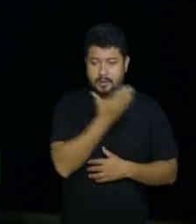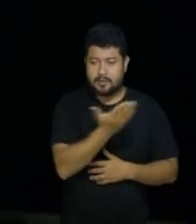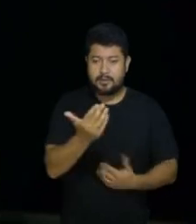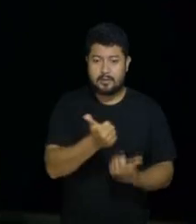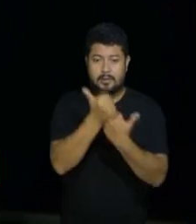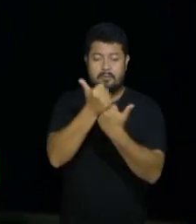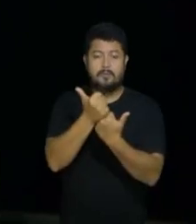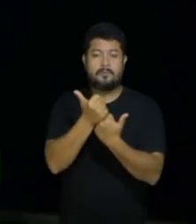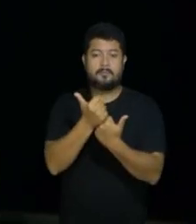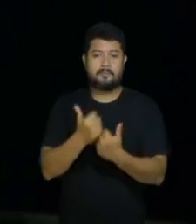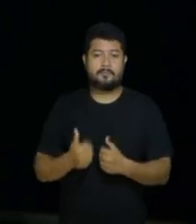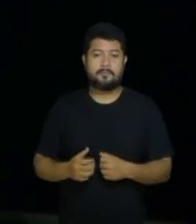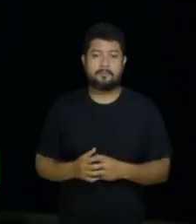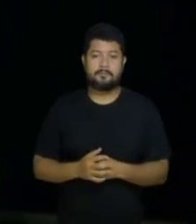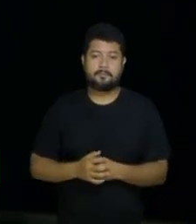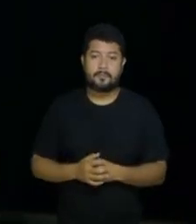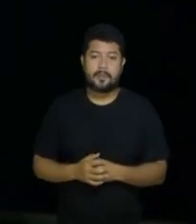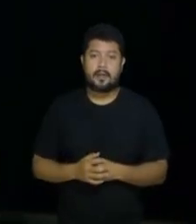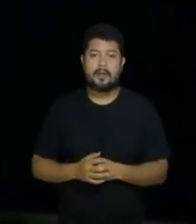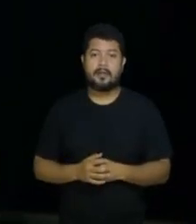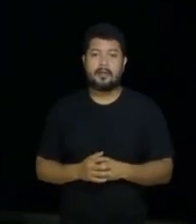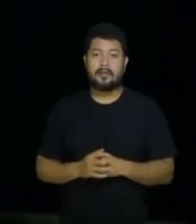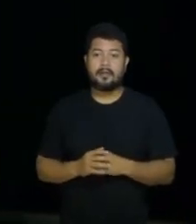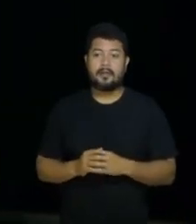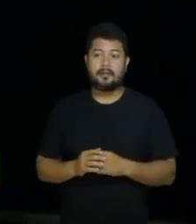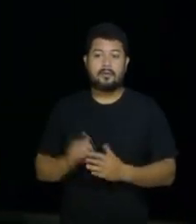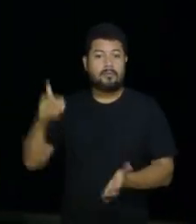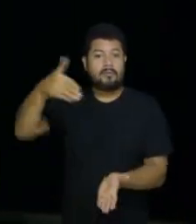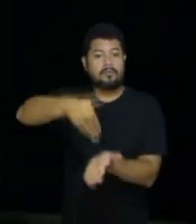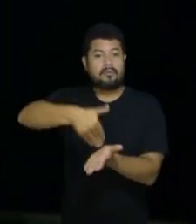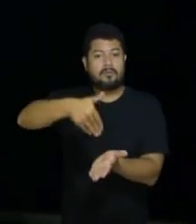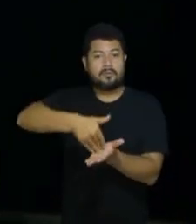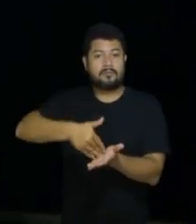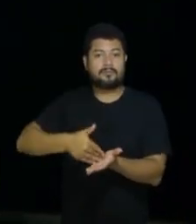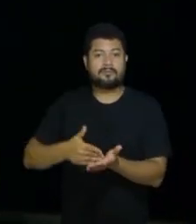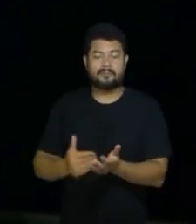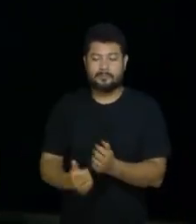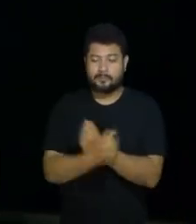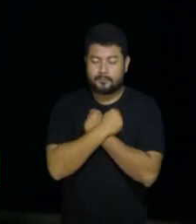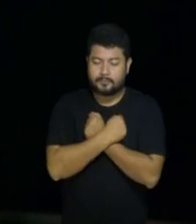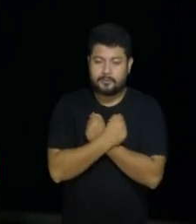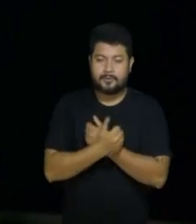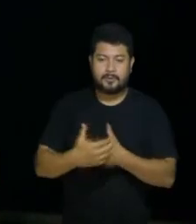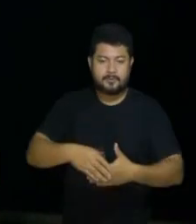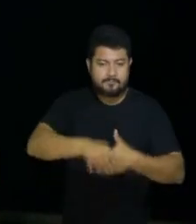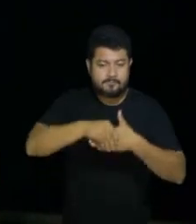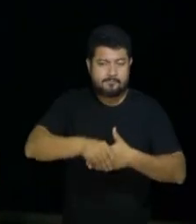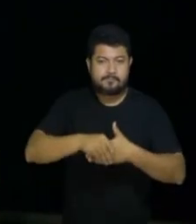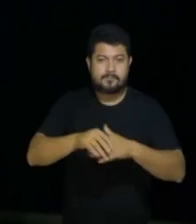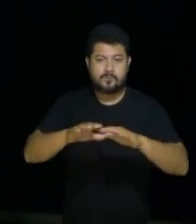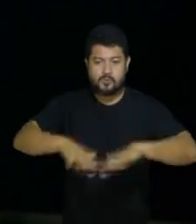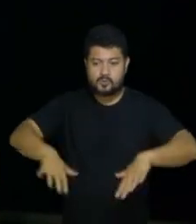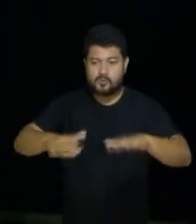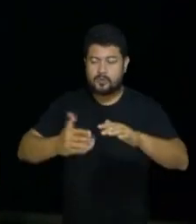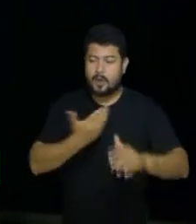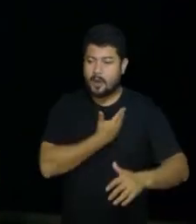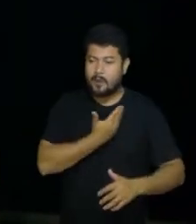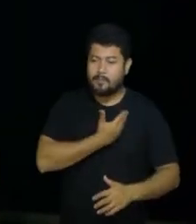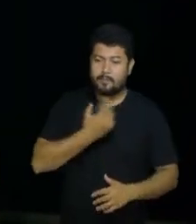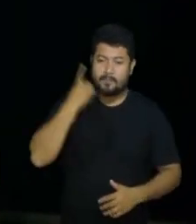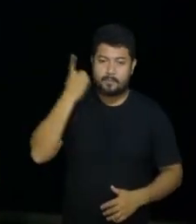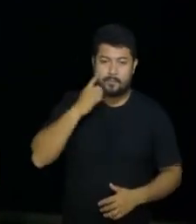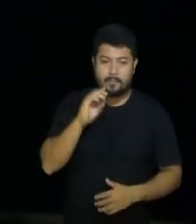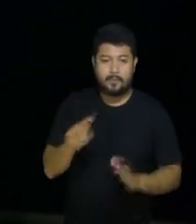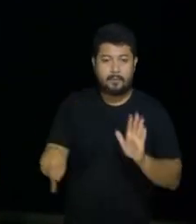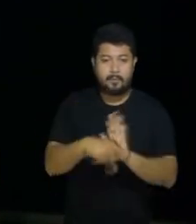colegas. Termino saudando todos os amigos aqui de Blumenau mais uma vez. Deputado Napoleão, Vossa Excelência foi mais